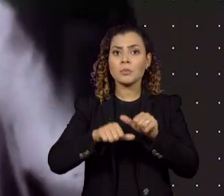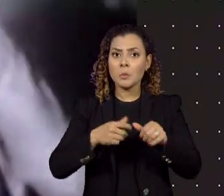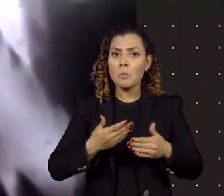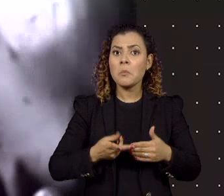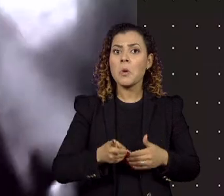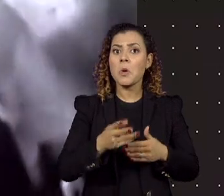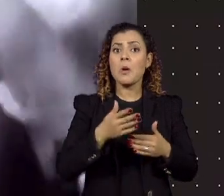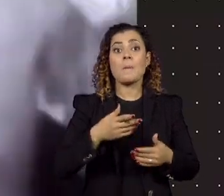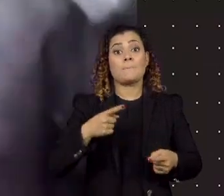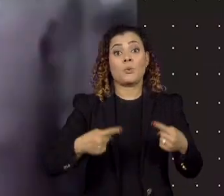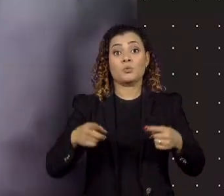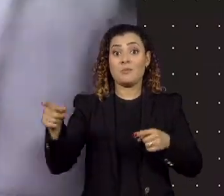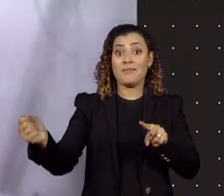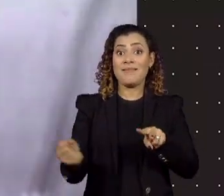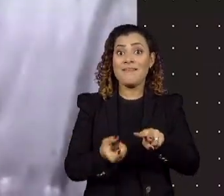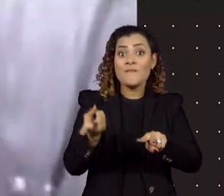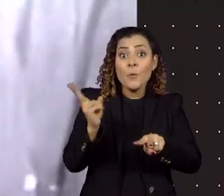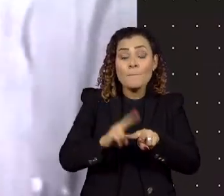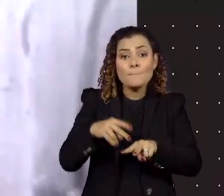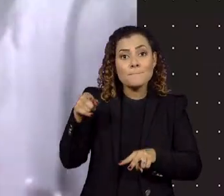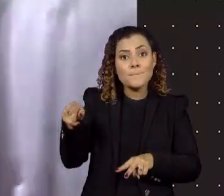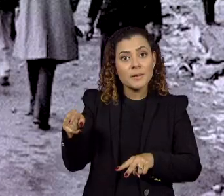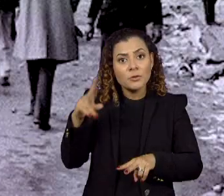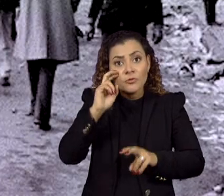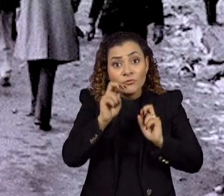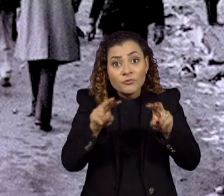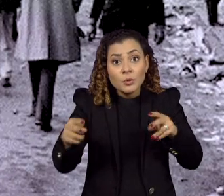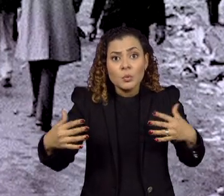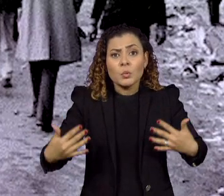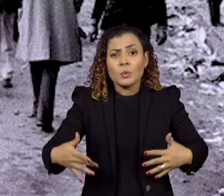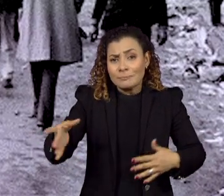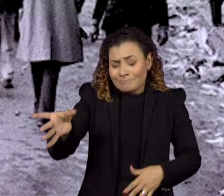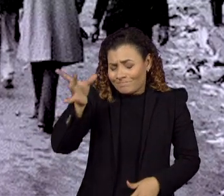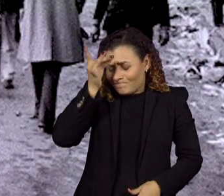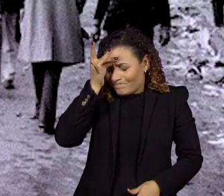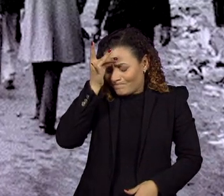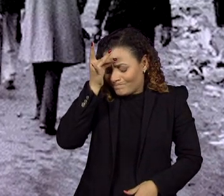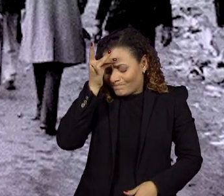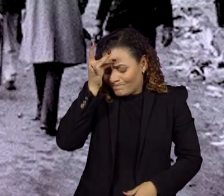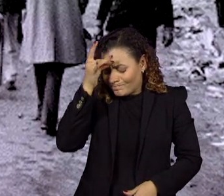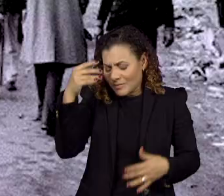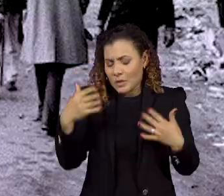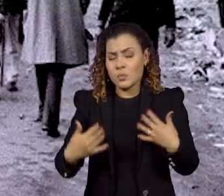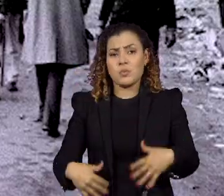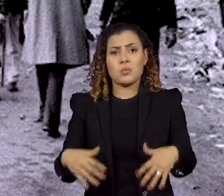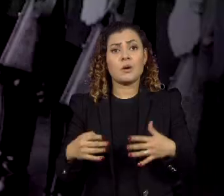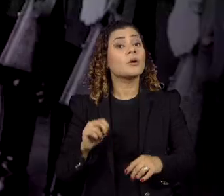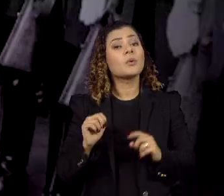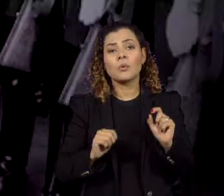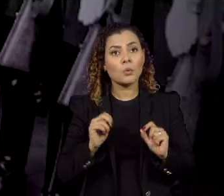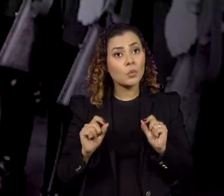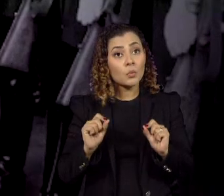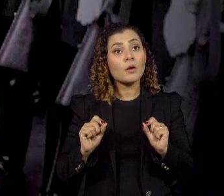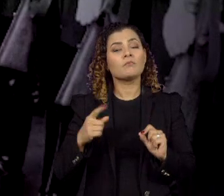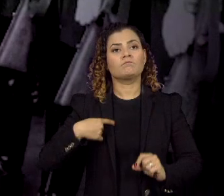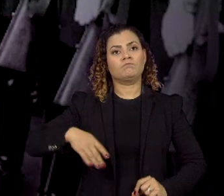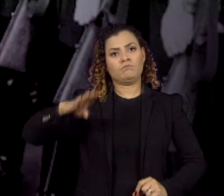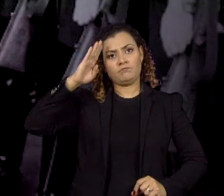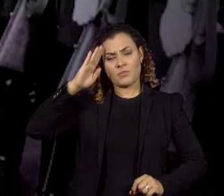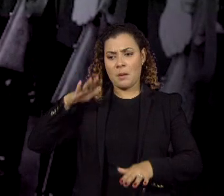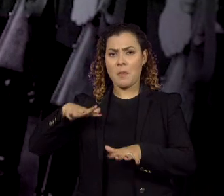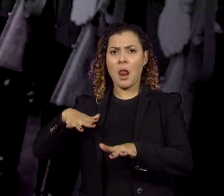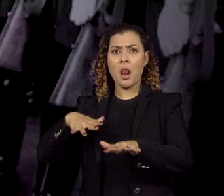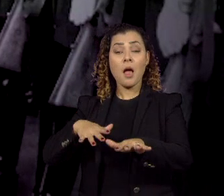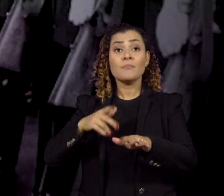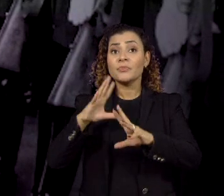Ilo chegou a ser preso e presenciou um momento que ficou gravado na sua memória. A guarda de Allende deitada